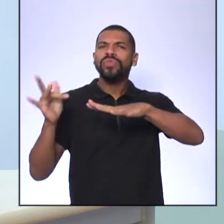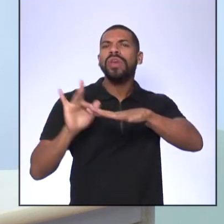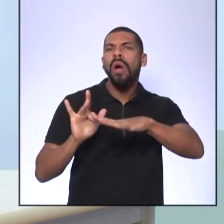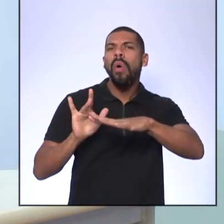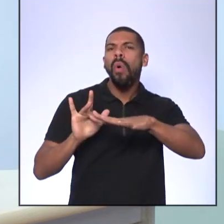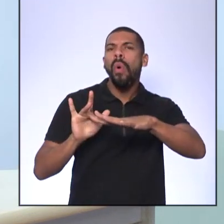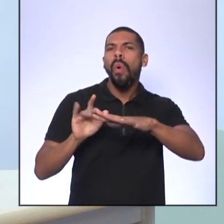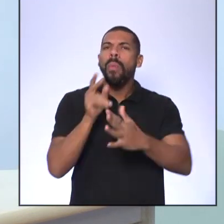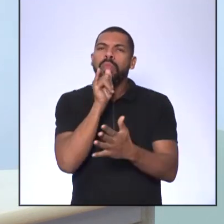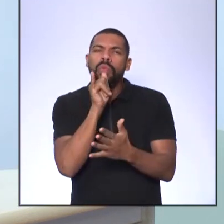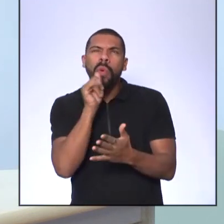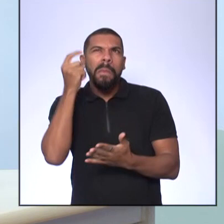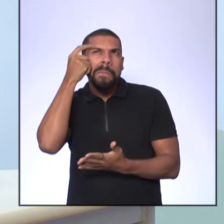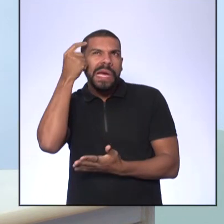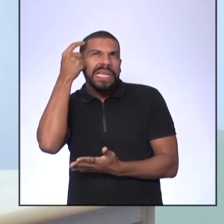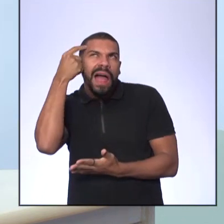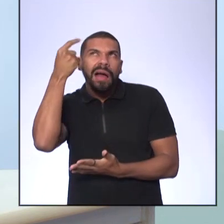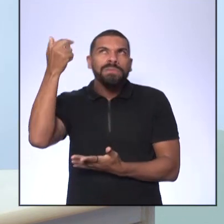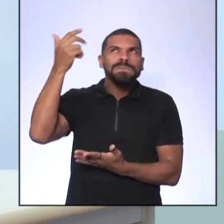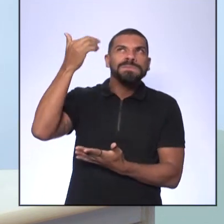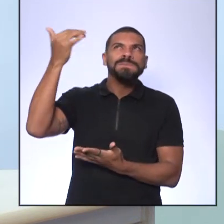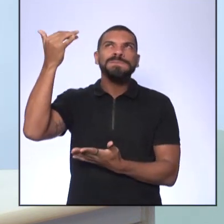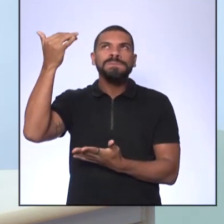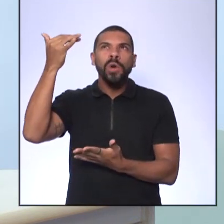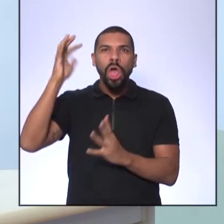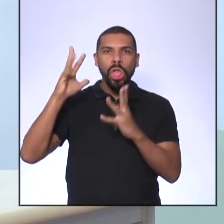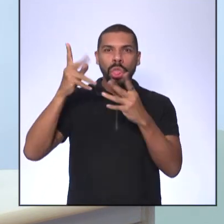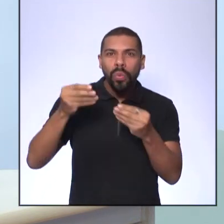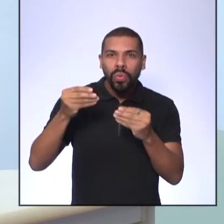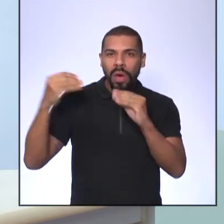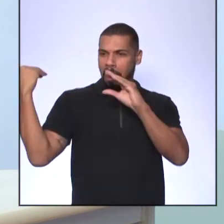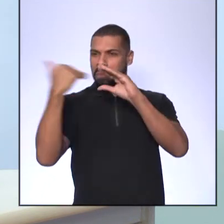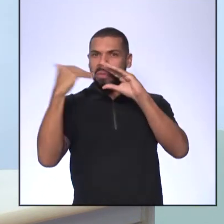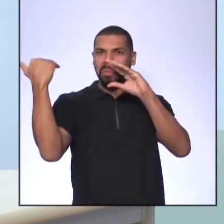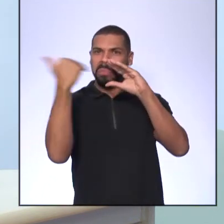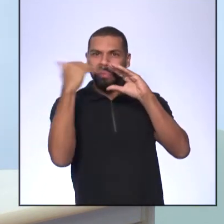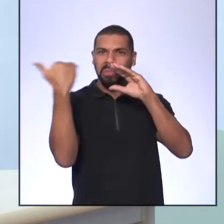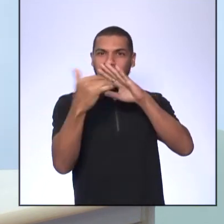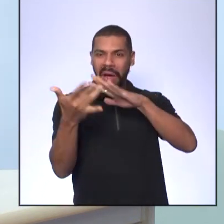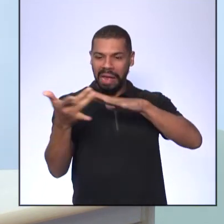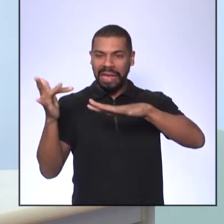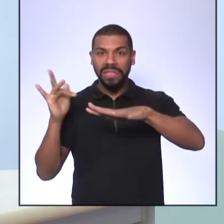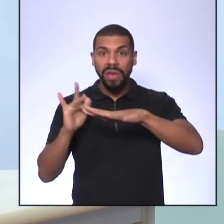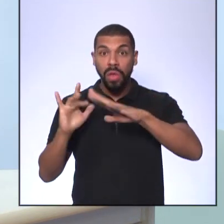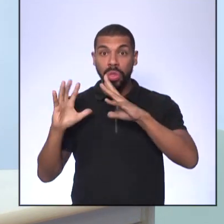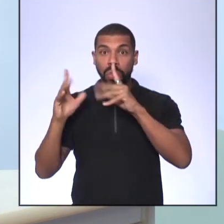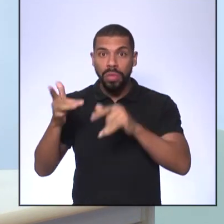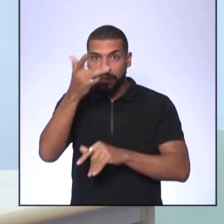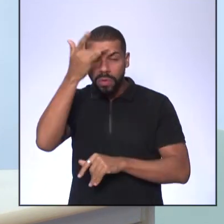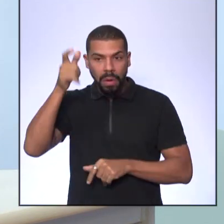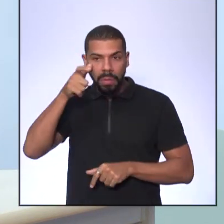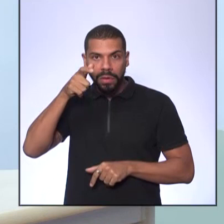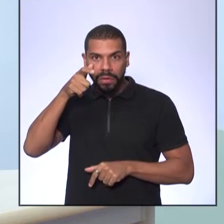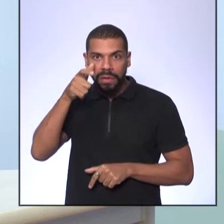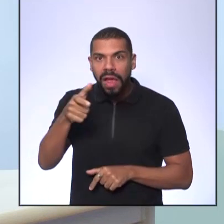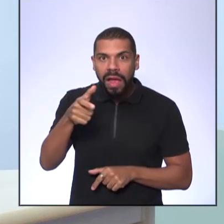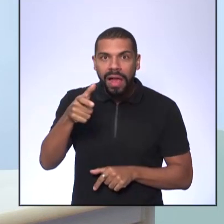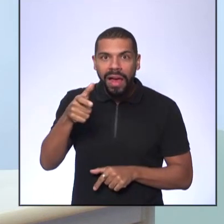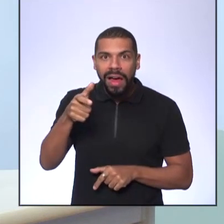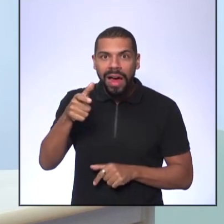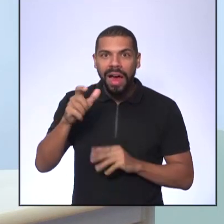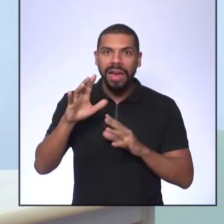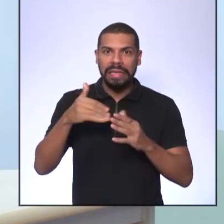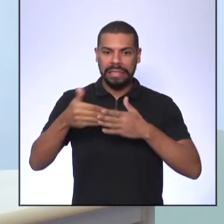Então, se a gente for pensar que tudo que a gente posta nas redes sociais se torna público e que depois a gente perde, né,